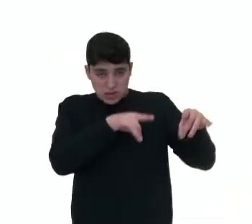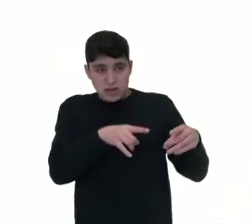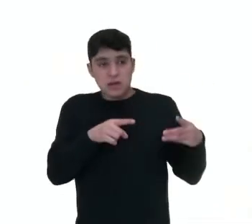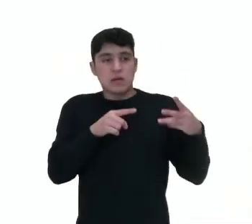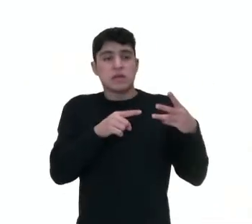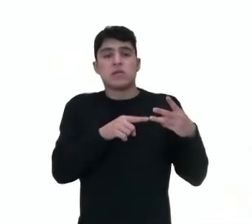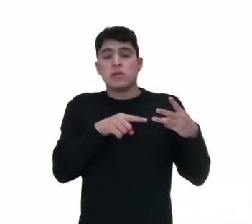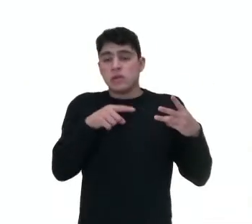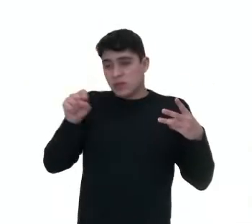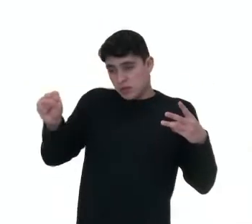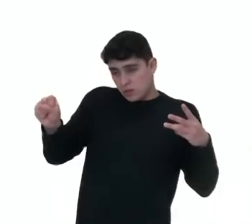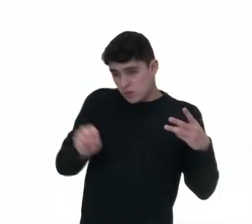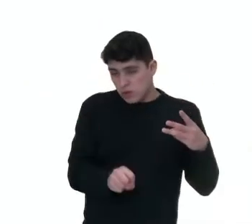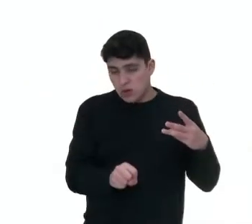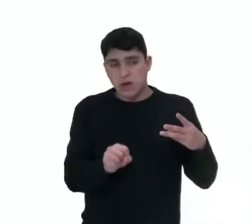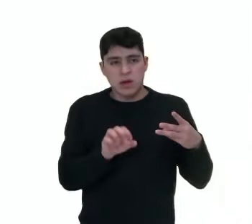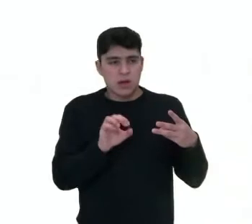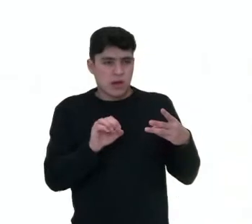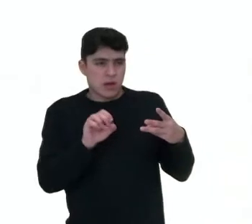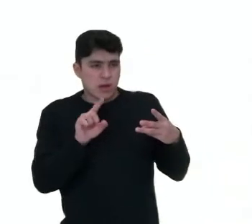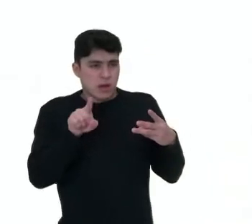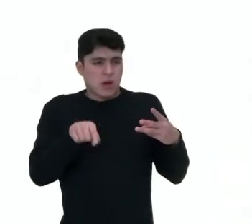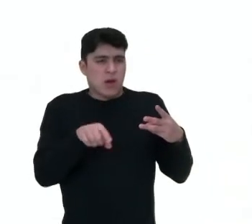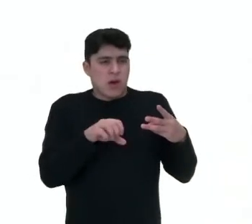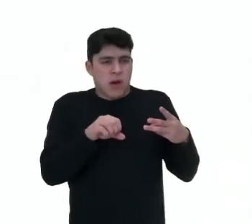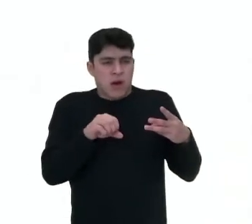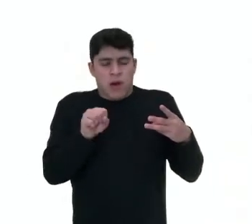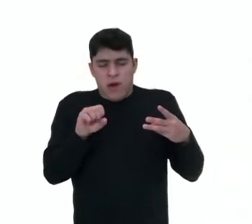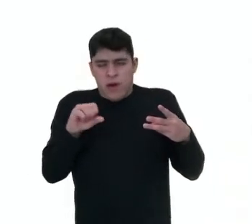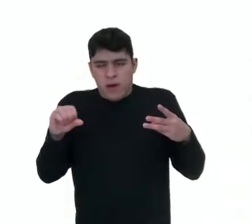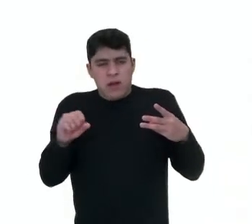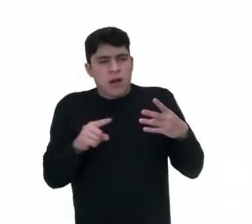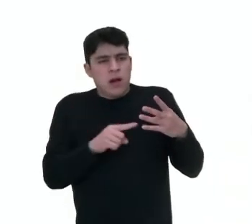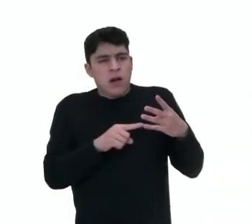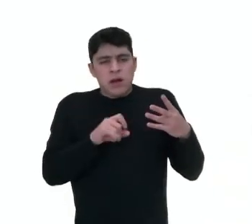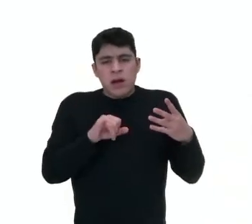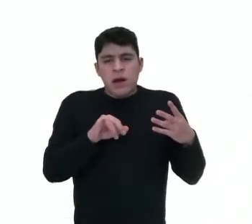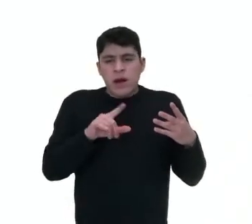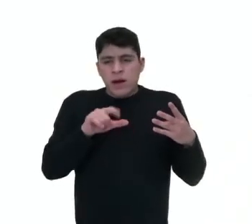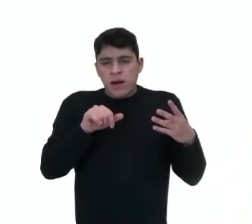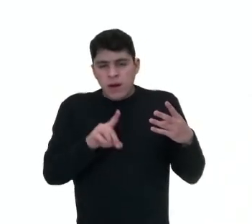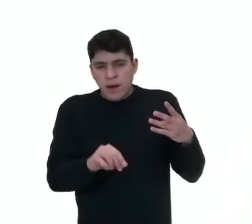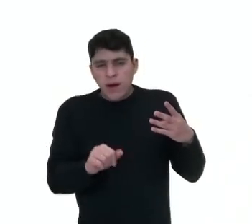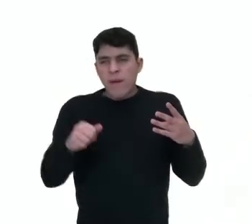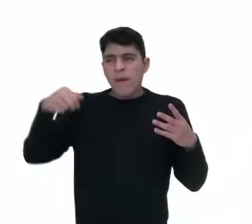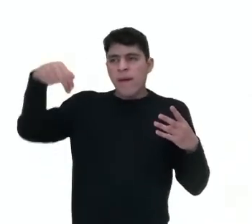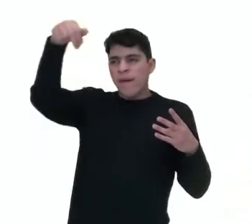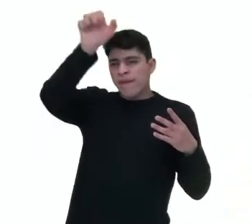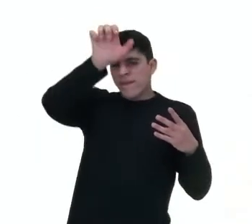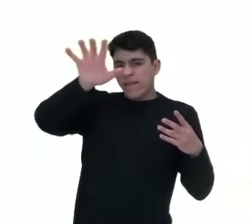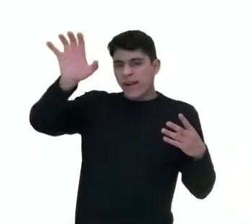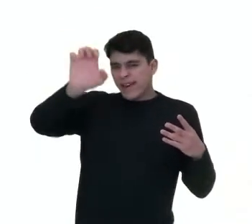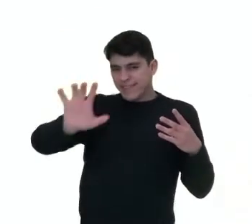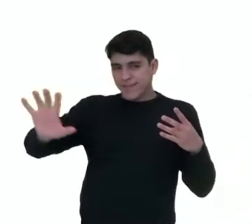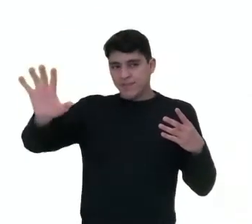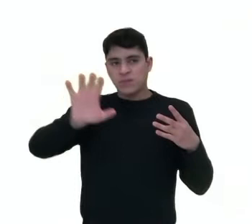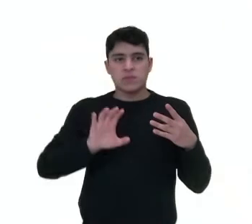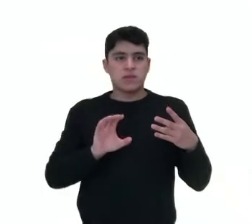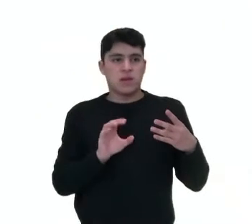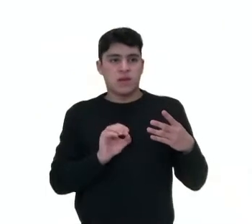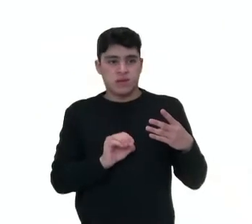sul, né, com 0,939, a Irlanda, que está lá no hemisfério norte, lá na Europa, com